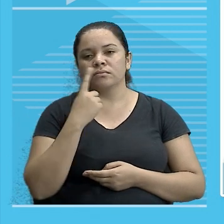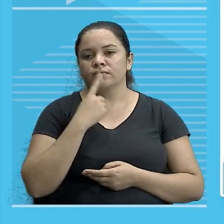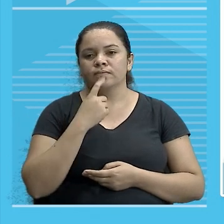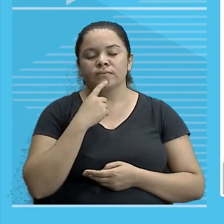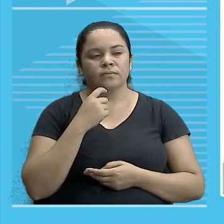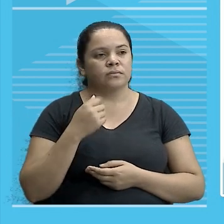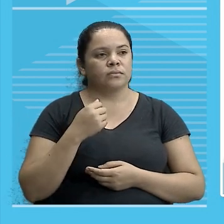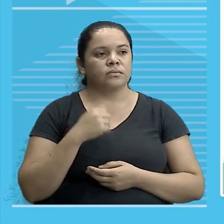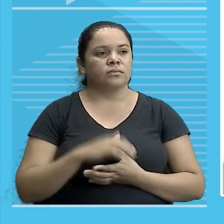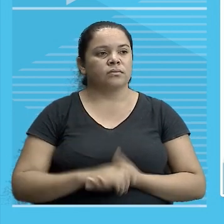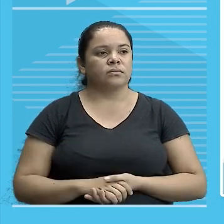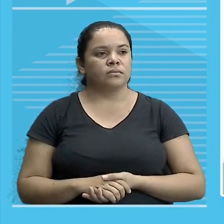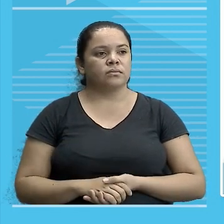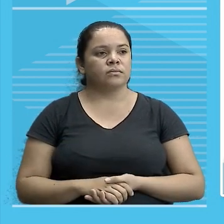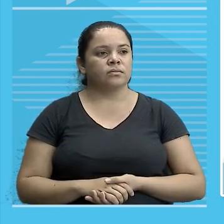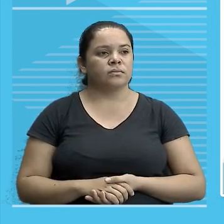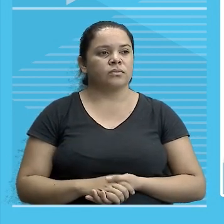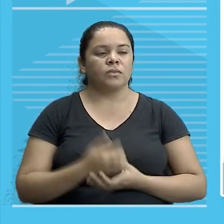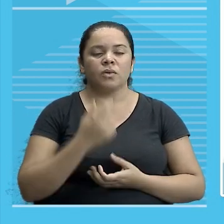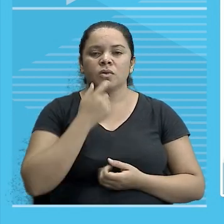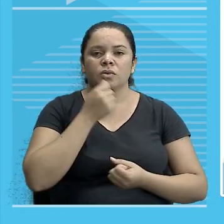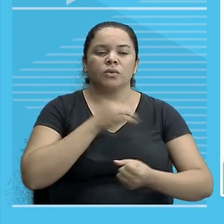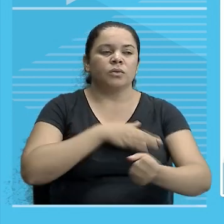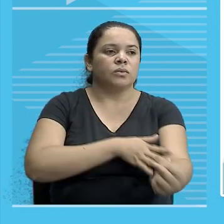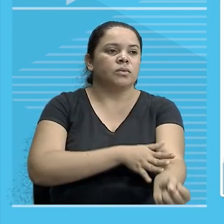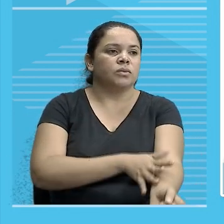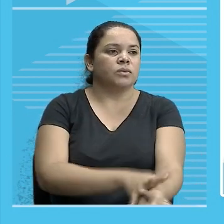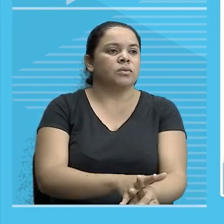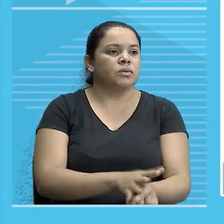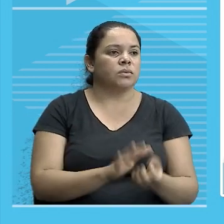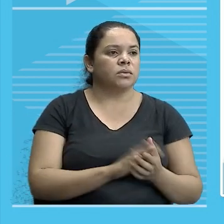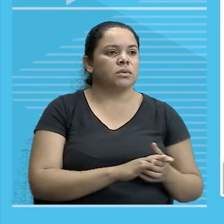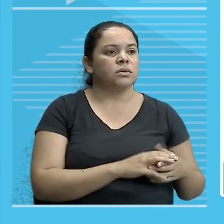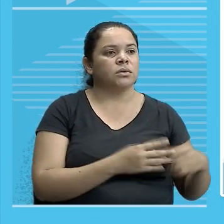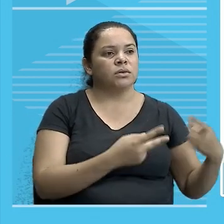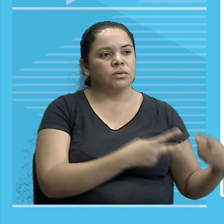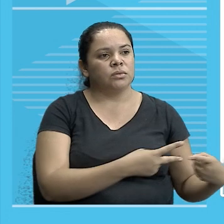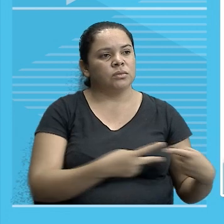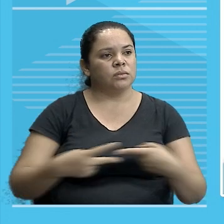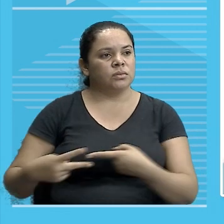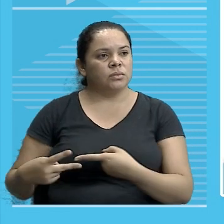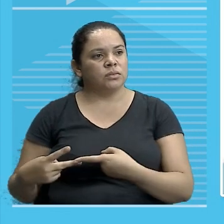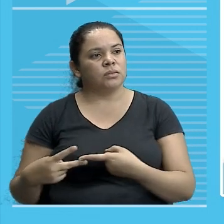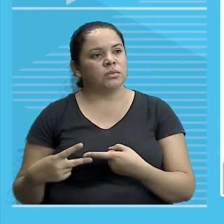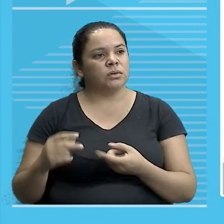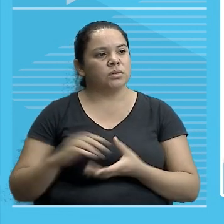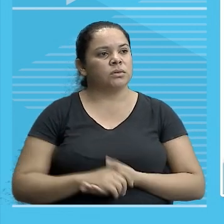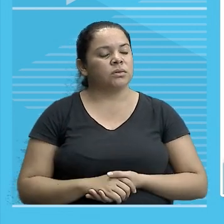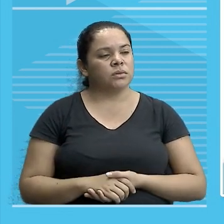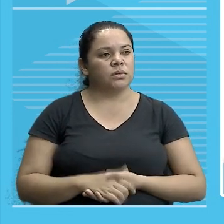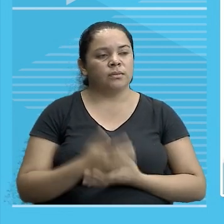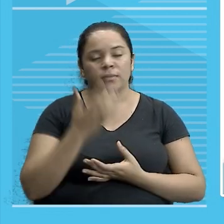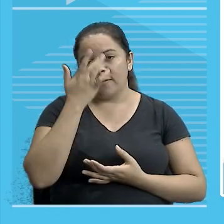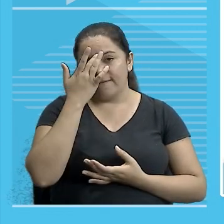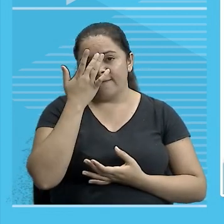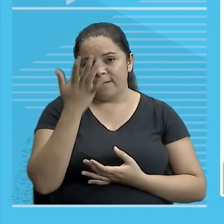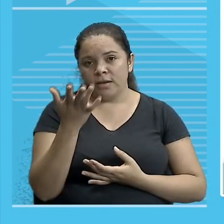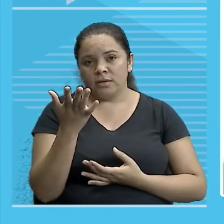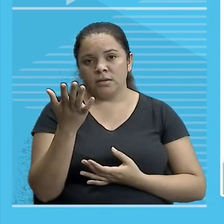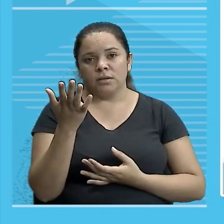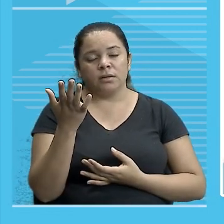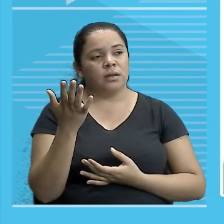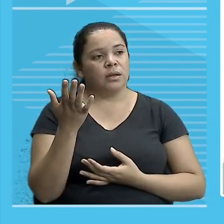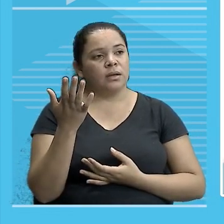cá, essas vilosidades elas aumentam durante o processo digestório, facilitando, preparando para absorver